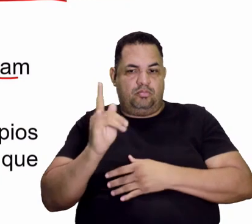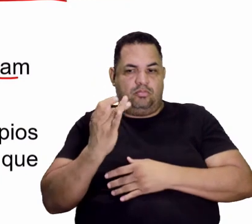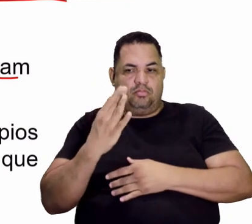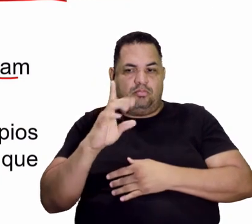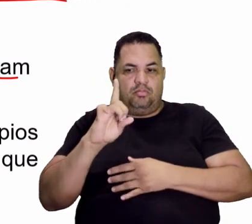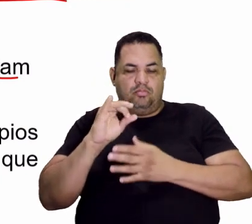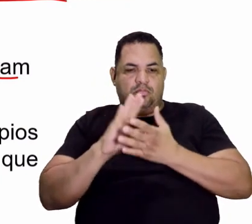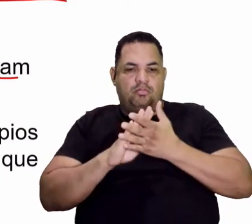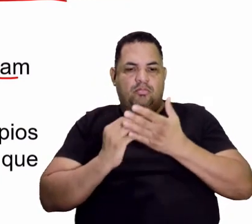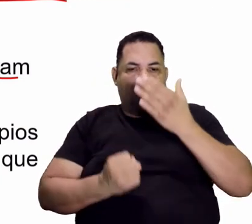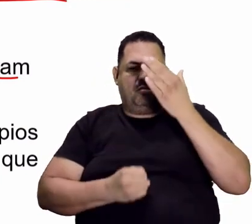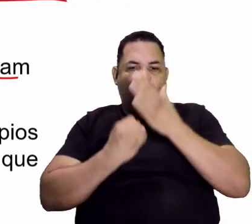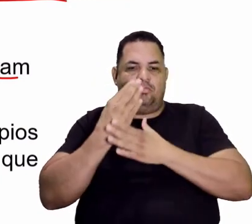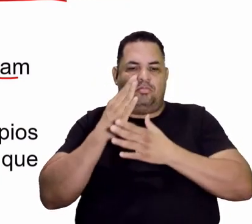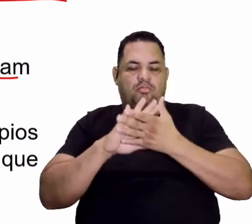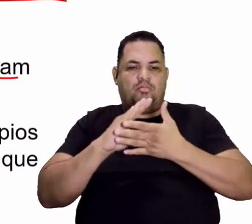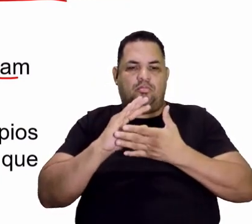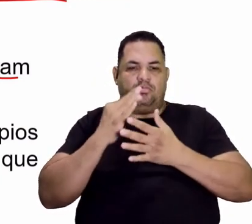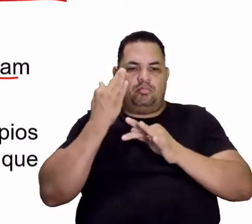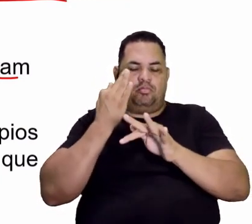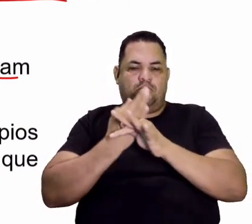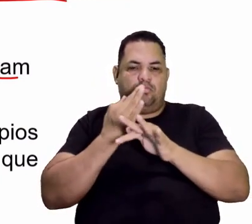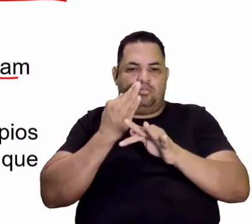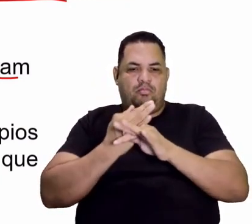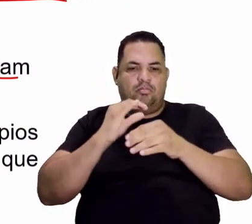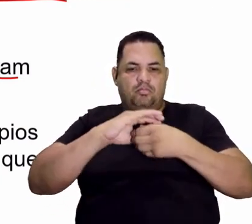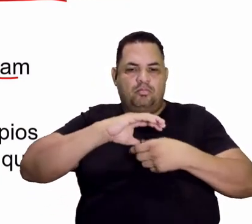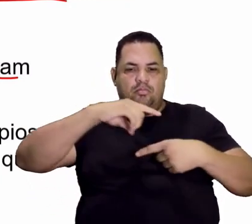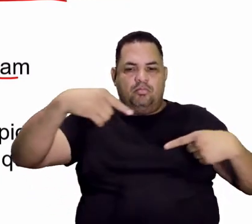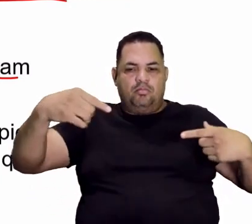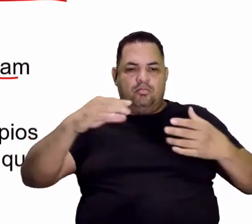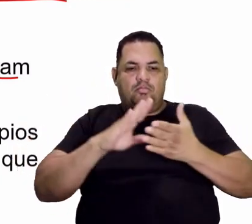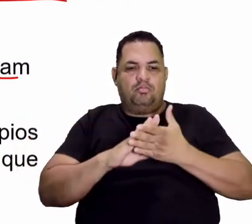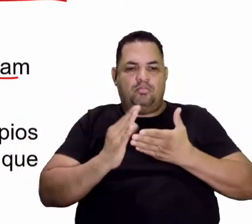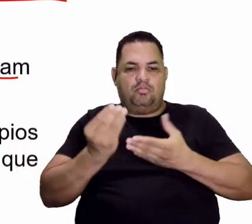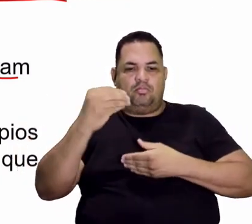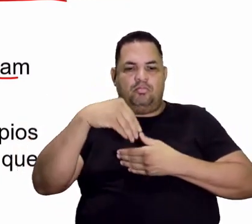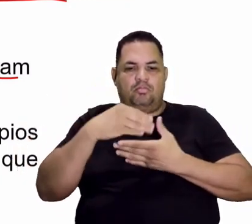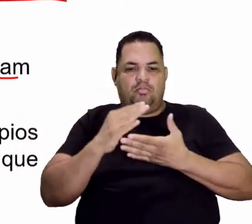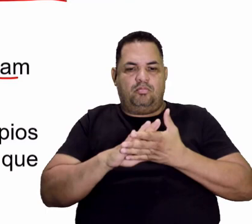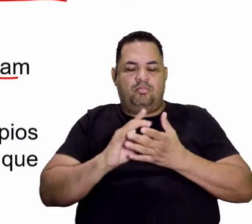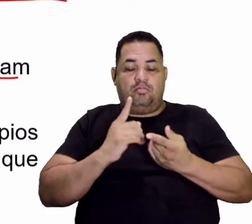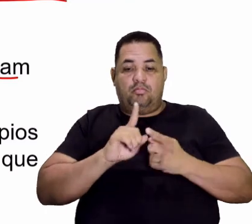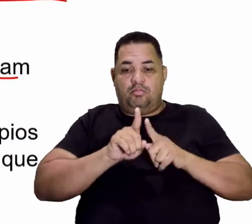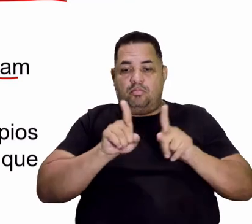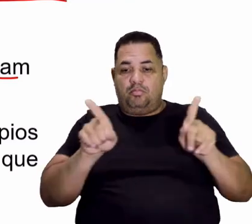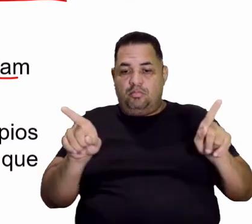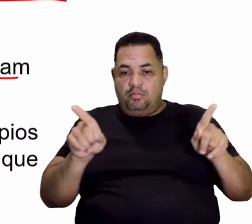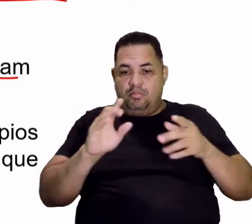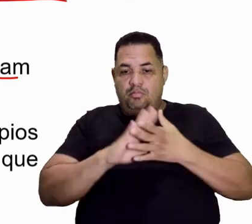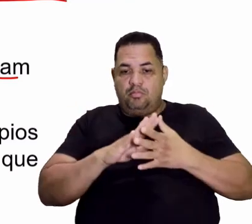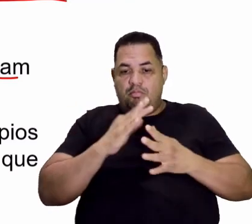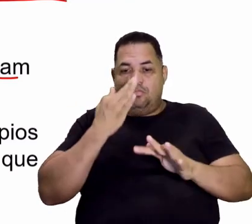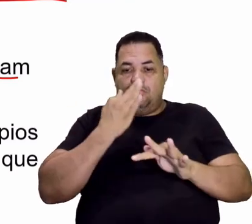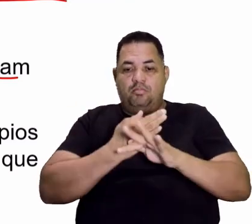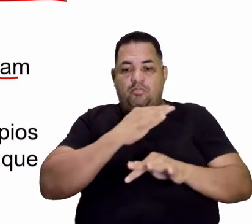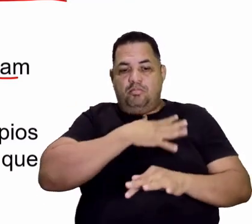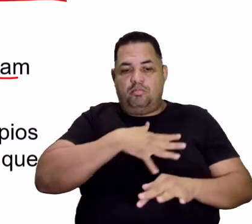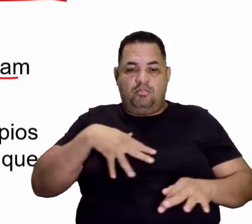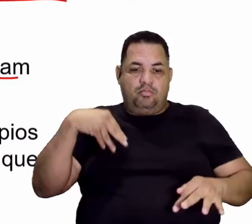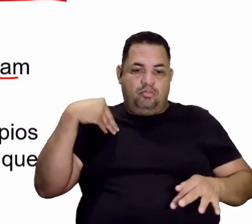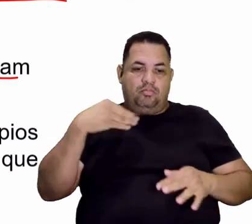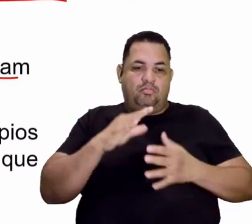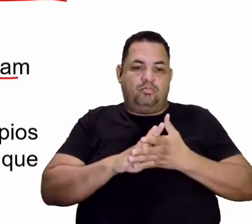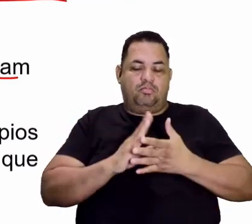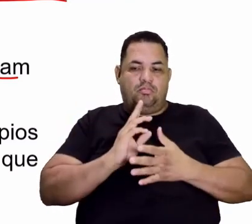Surgimento da física moderna segundo princípios quantitativos, ao contrário da física aristotélica, que seguia